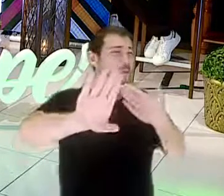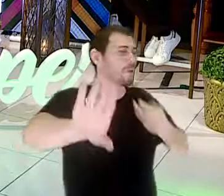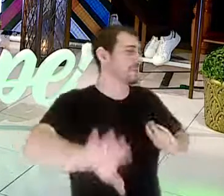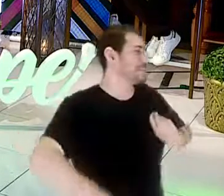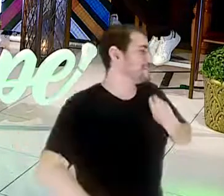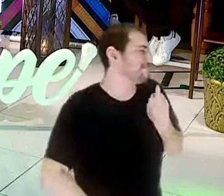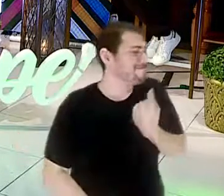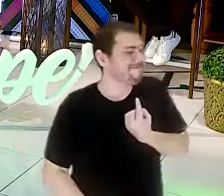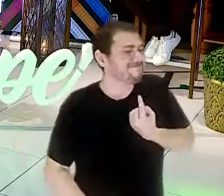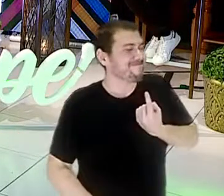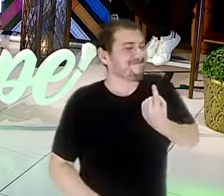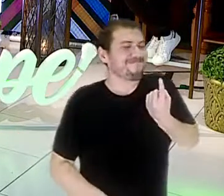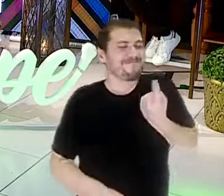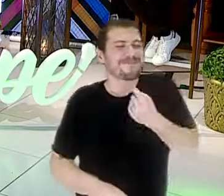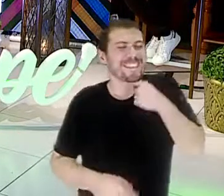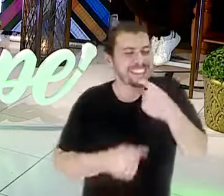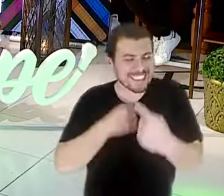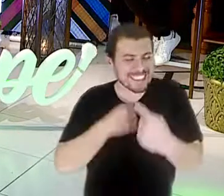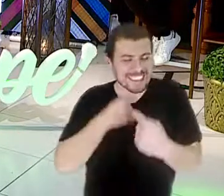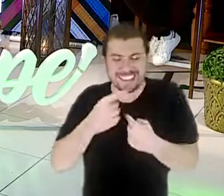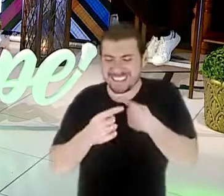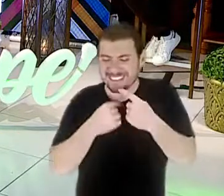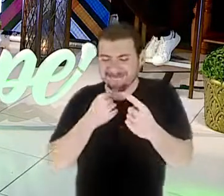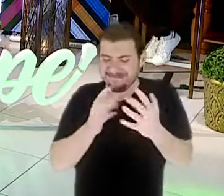longe de ti,